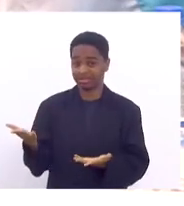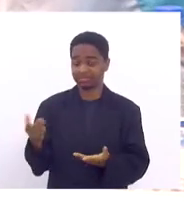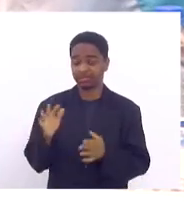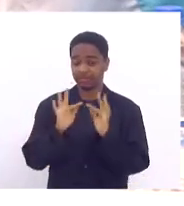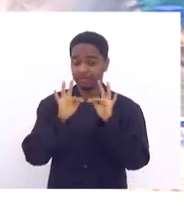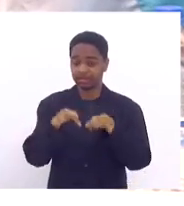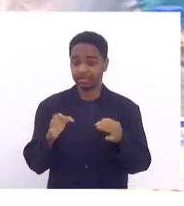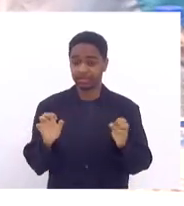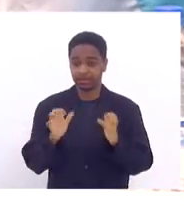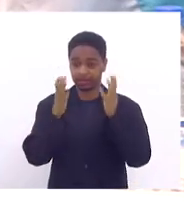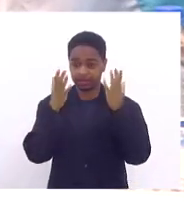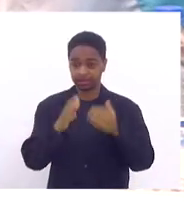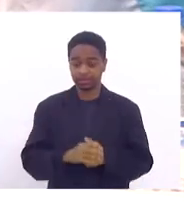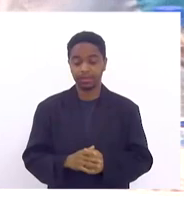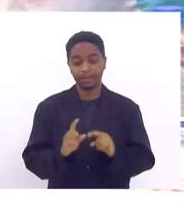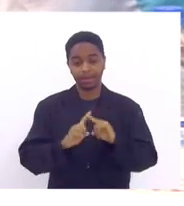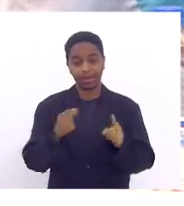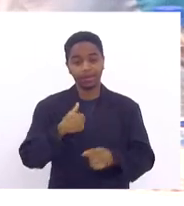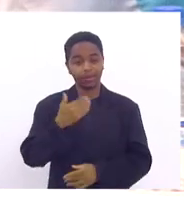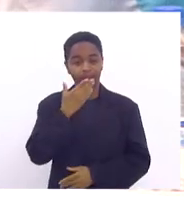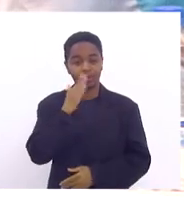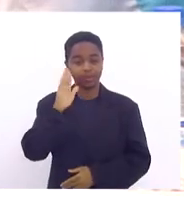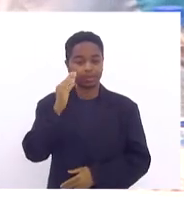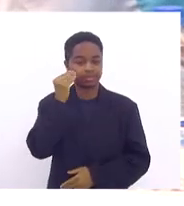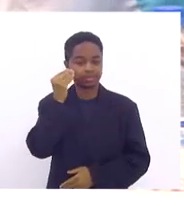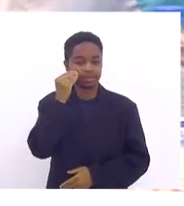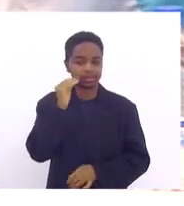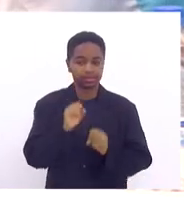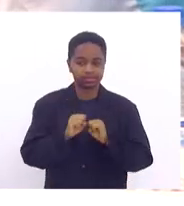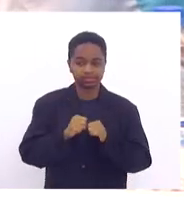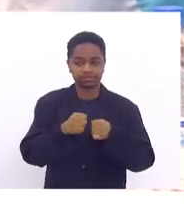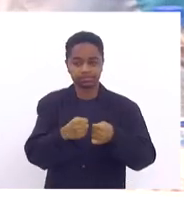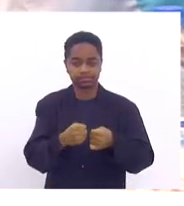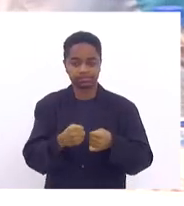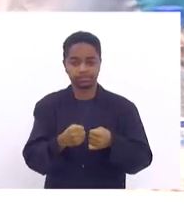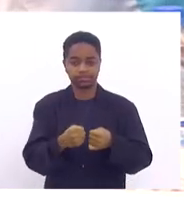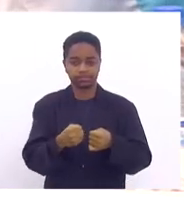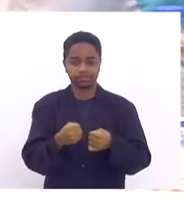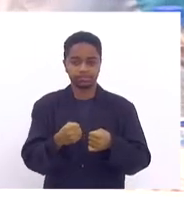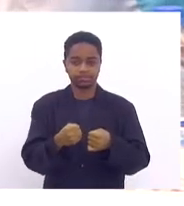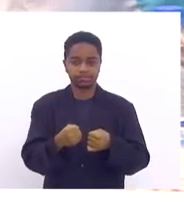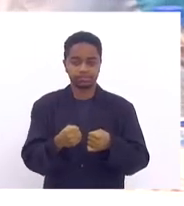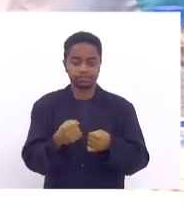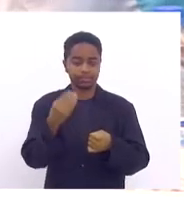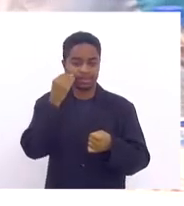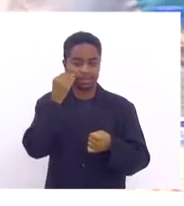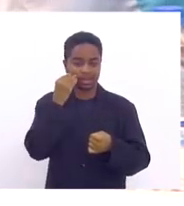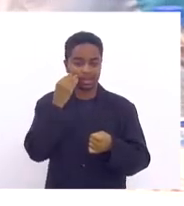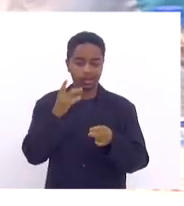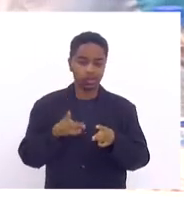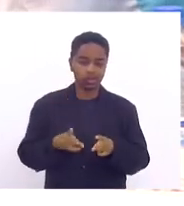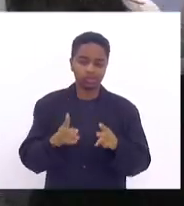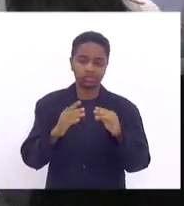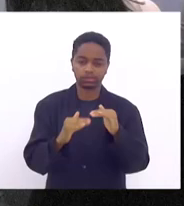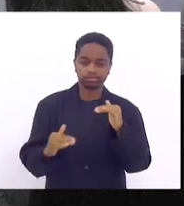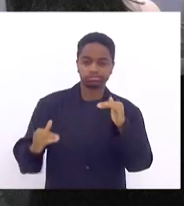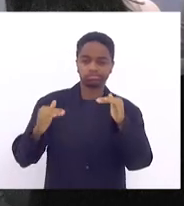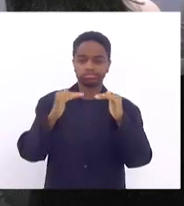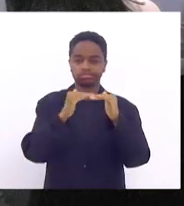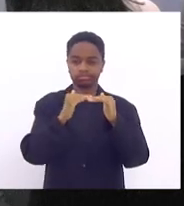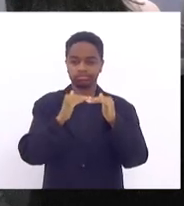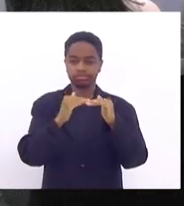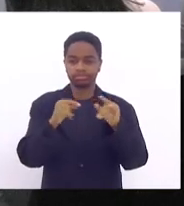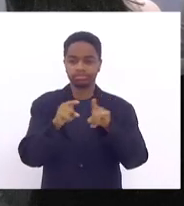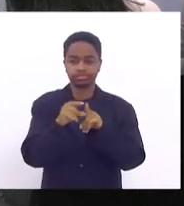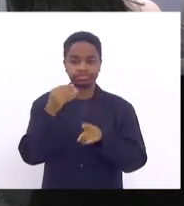o evento mas eu prometo tentar e me esforçar para não deixar o nível cair tanto um pouco vai ser